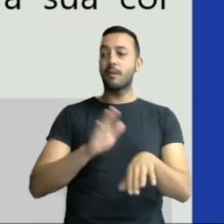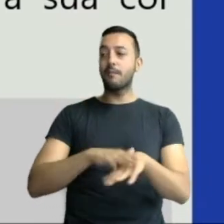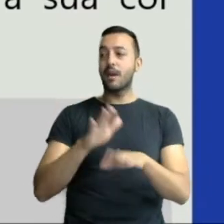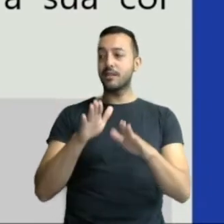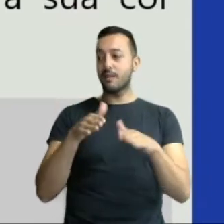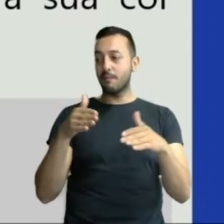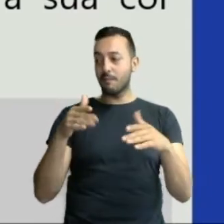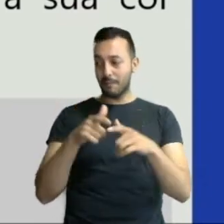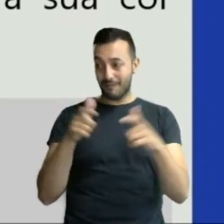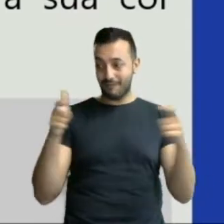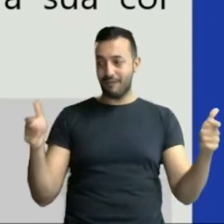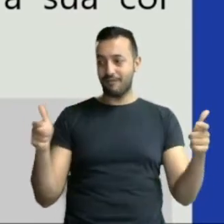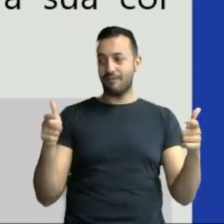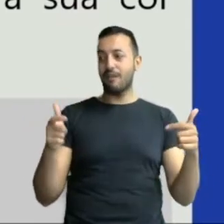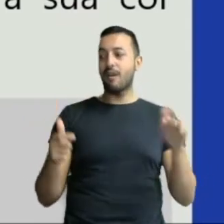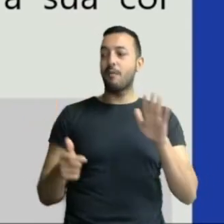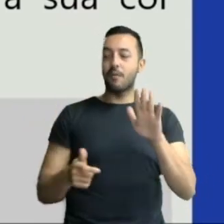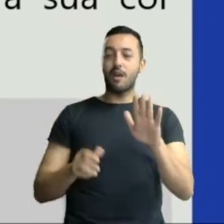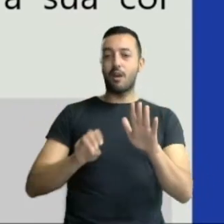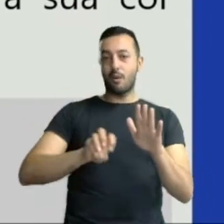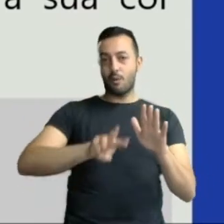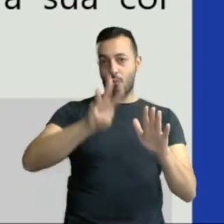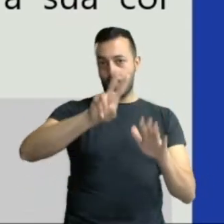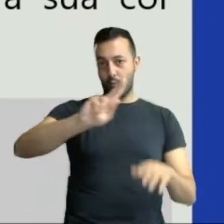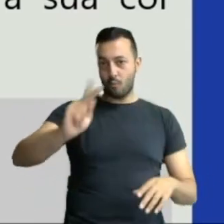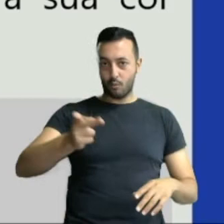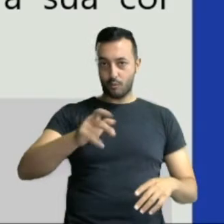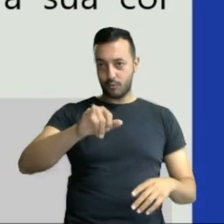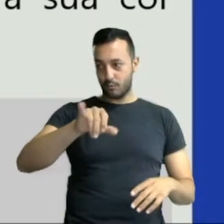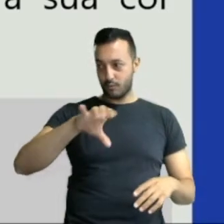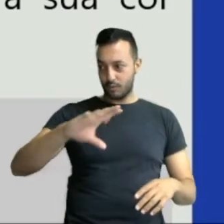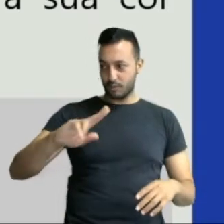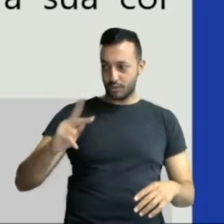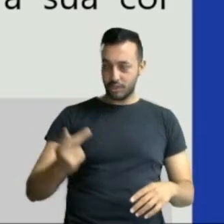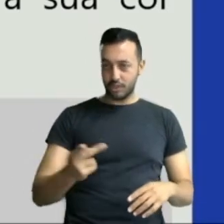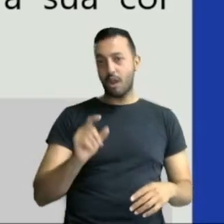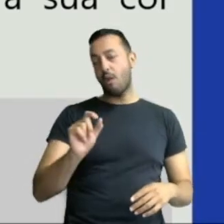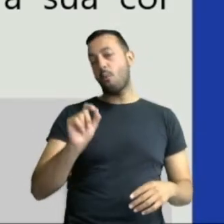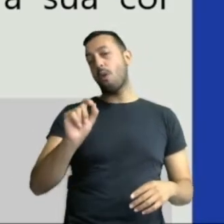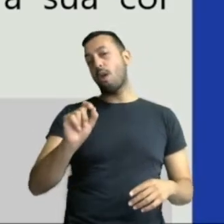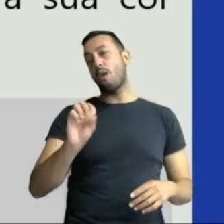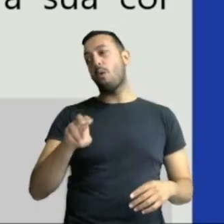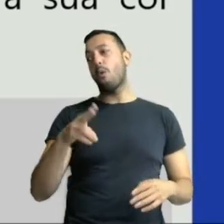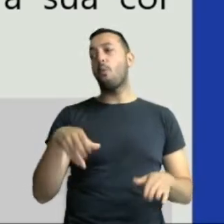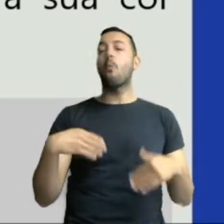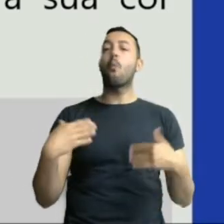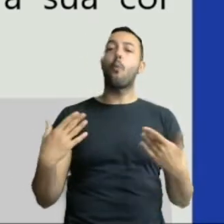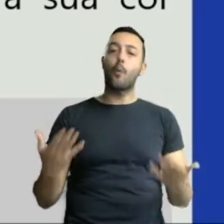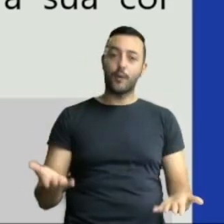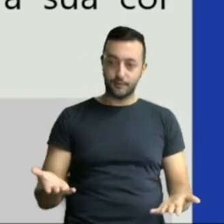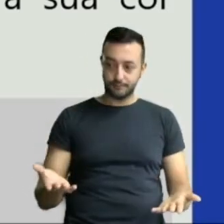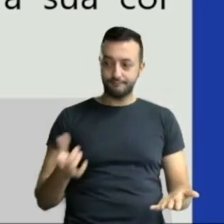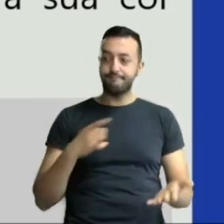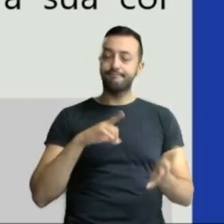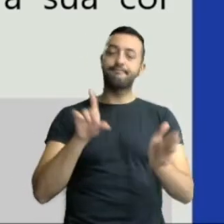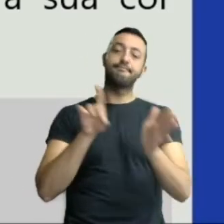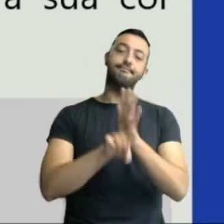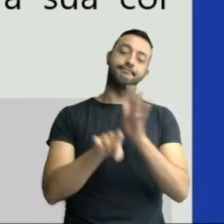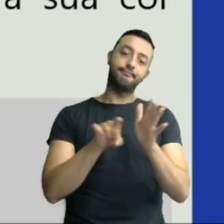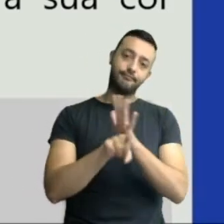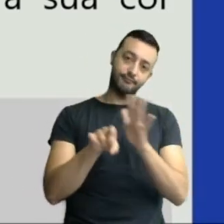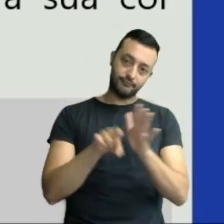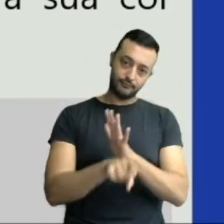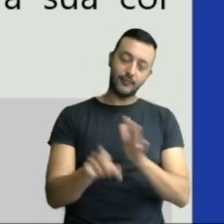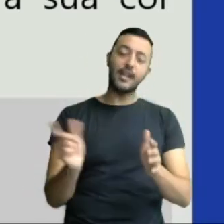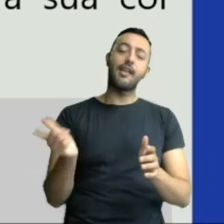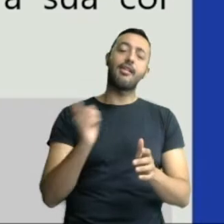certo? Já em relação ao which, que também é o que, o qual ou quais, são para perguntas em que